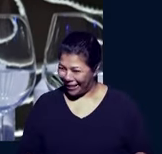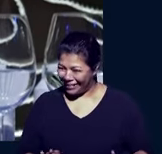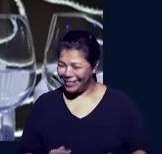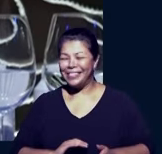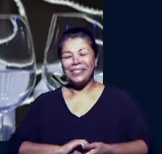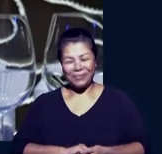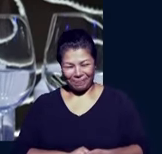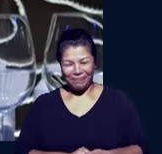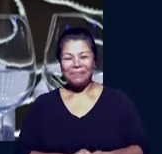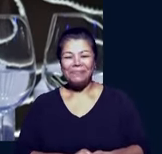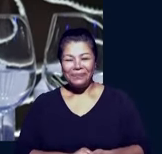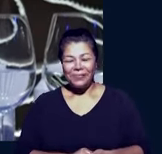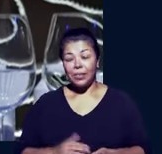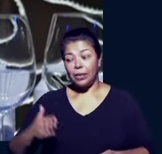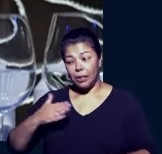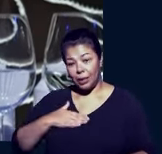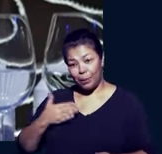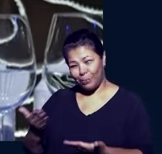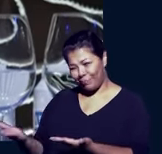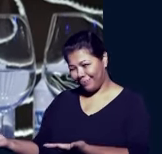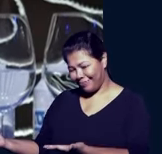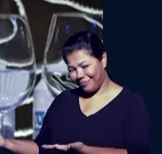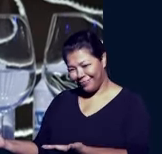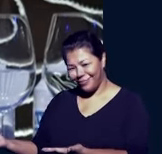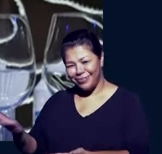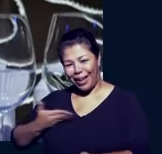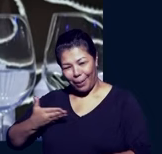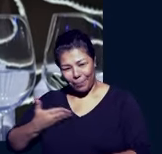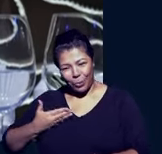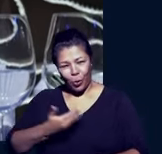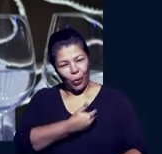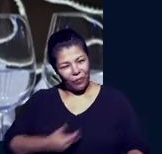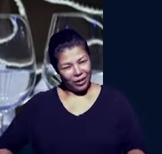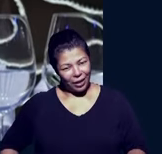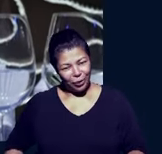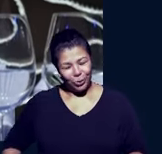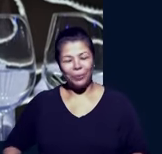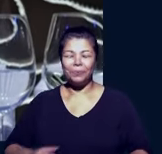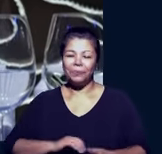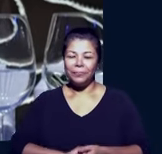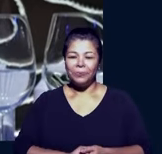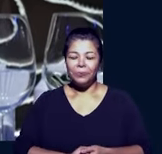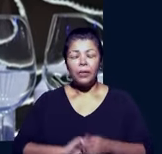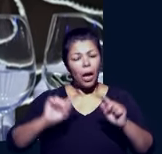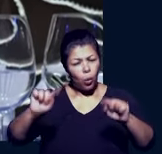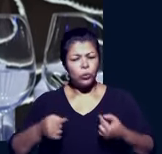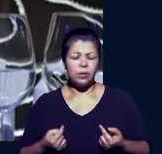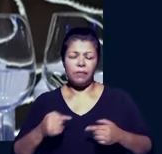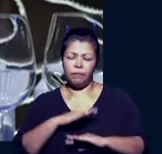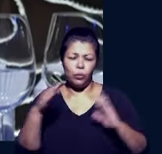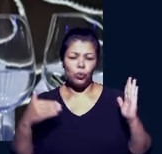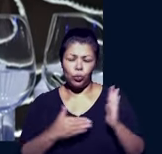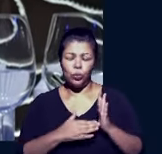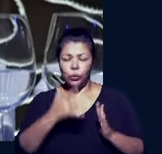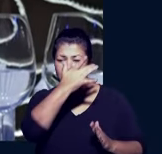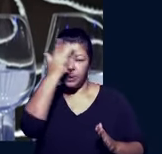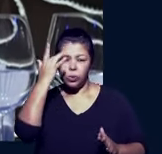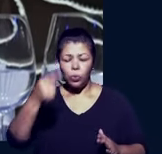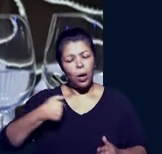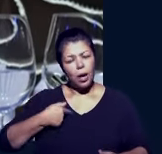colegas governadores a segurança pública é Um Desafio de todos eu tenho levantado esse